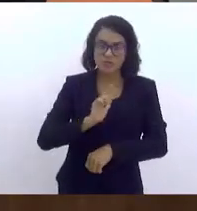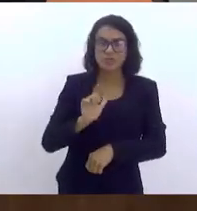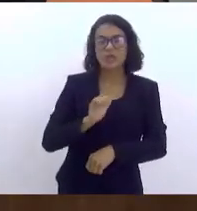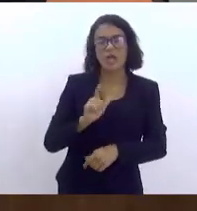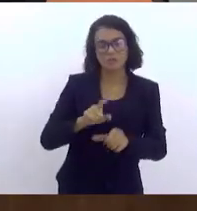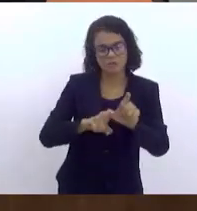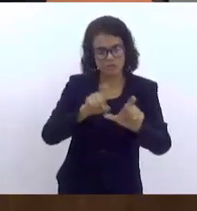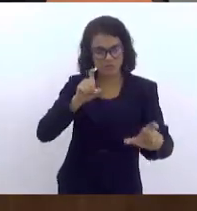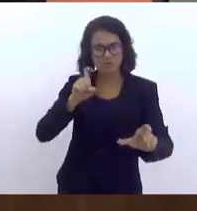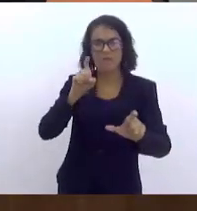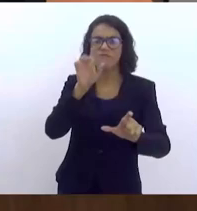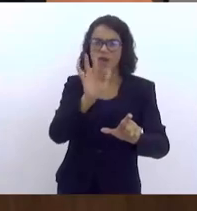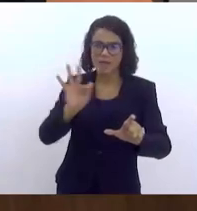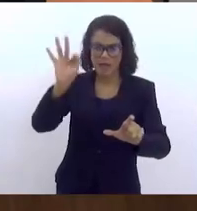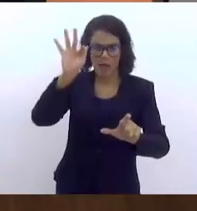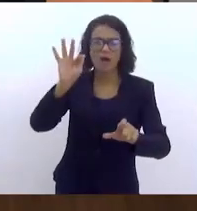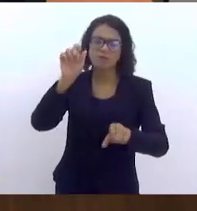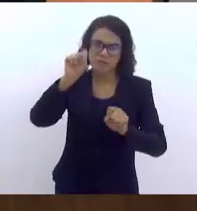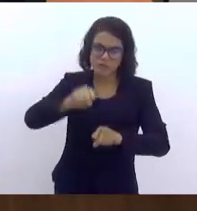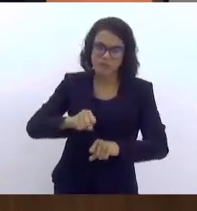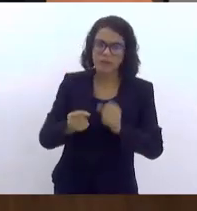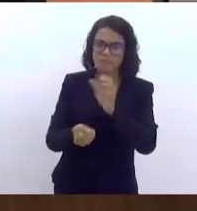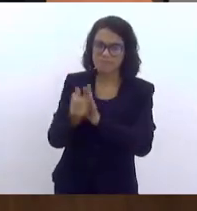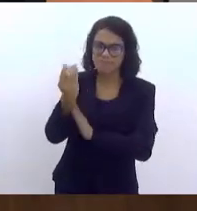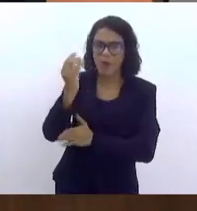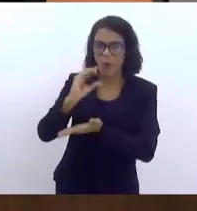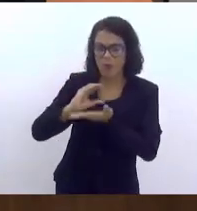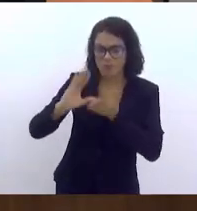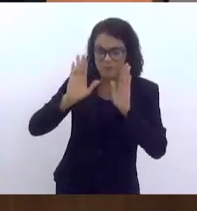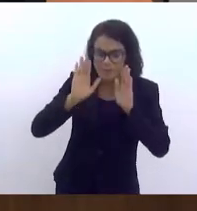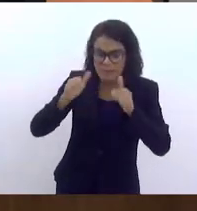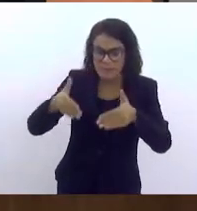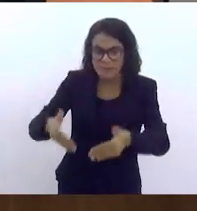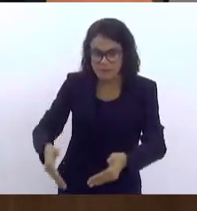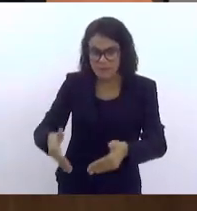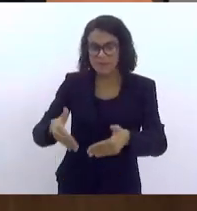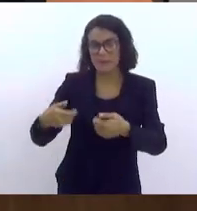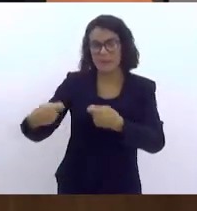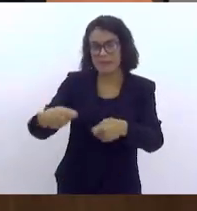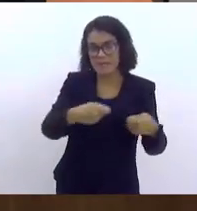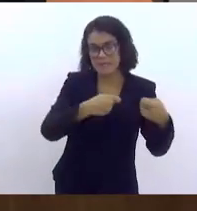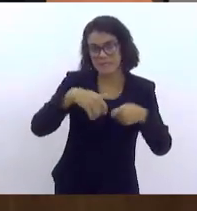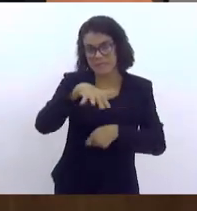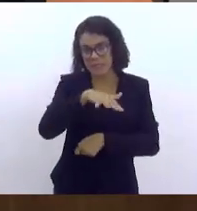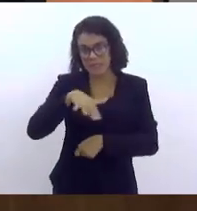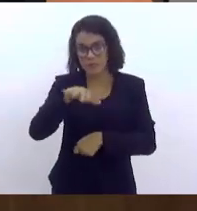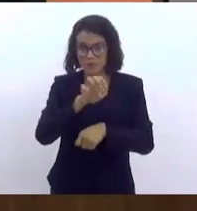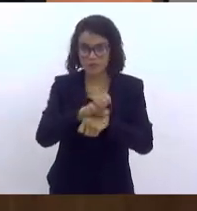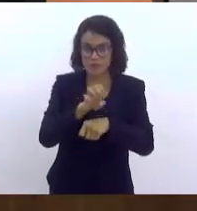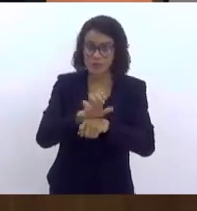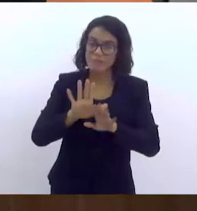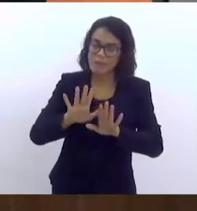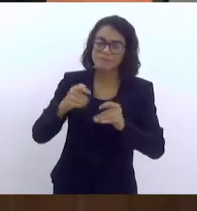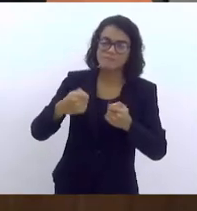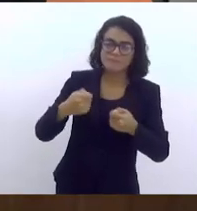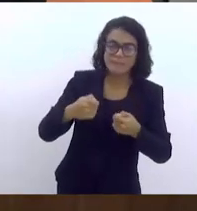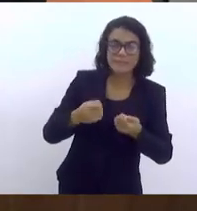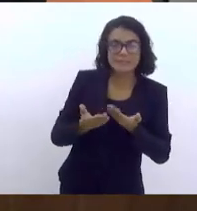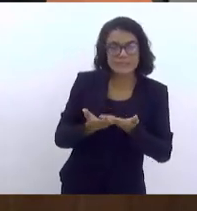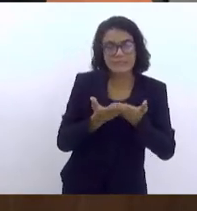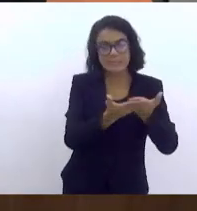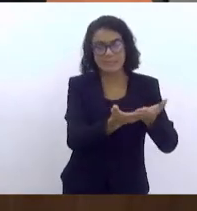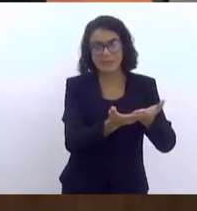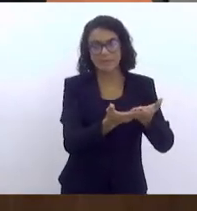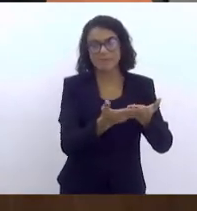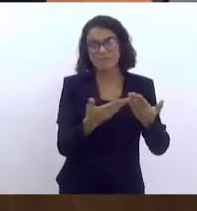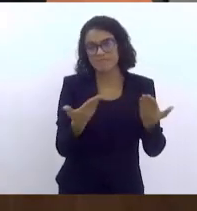autonomia para criar um orçamento específico frente a demanda do nosso território mas precisa dessa provocação e encaminhar